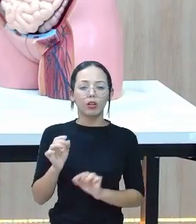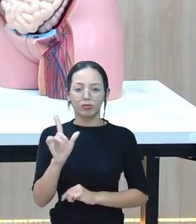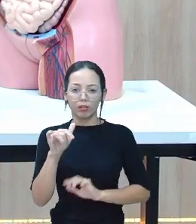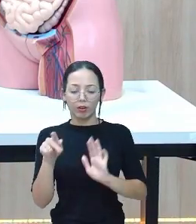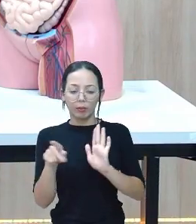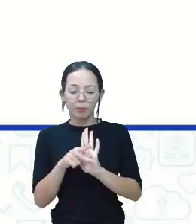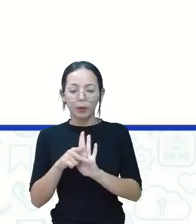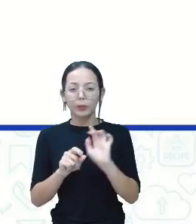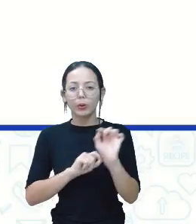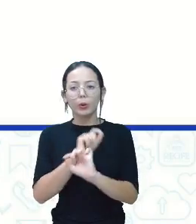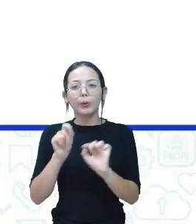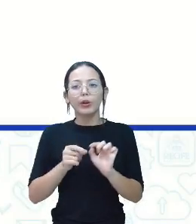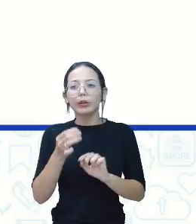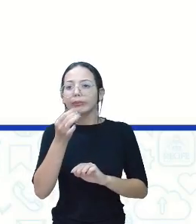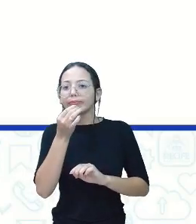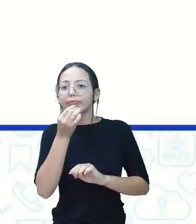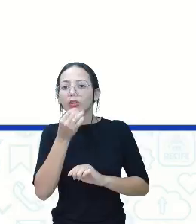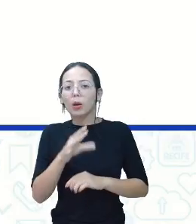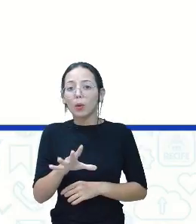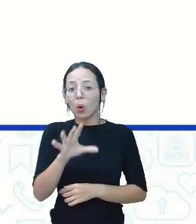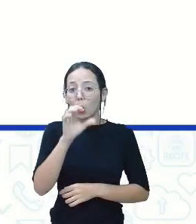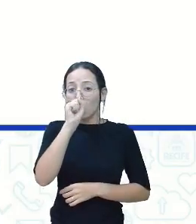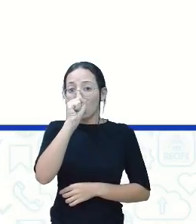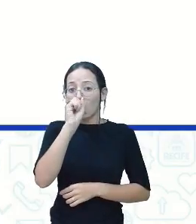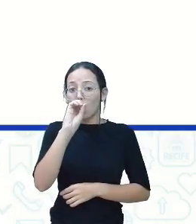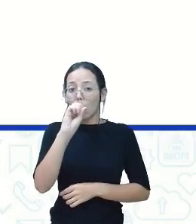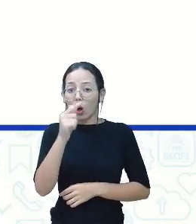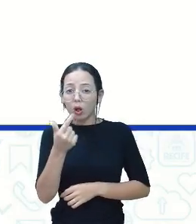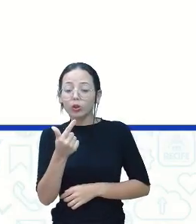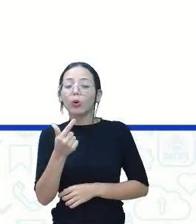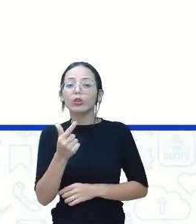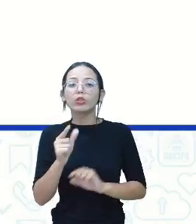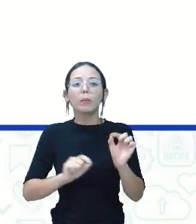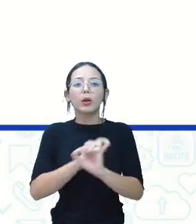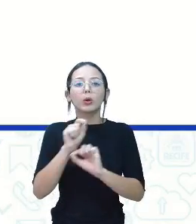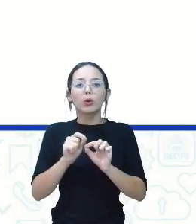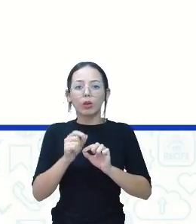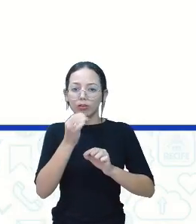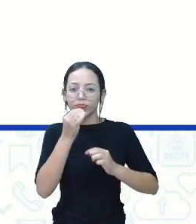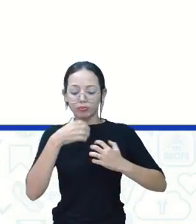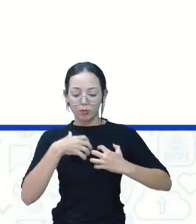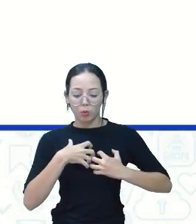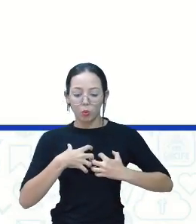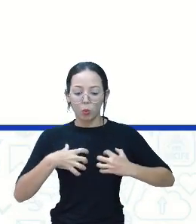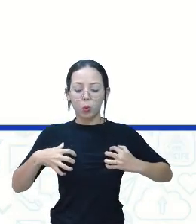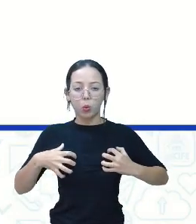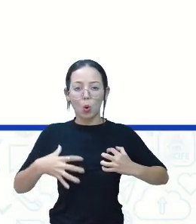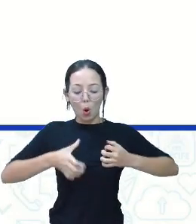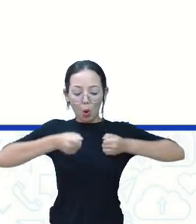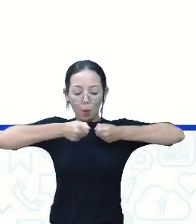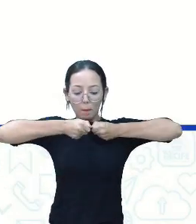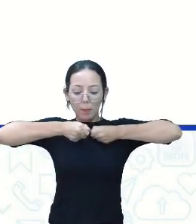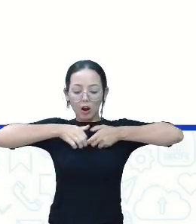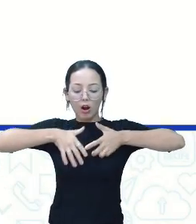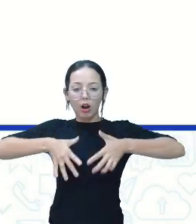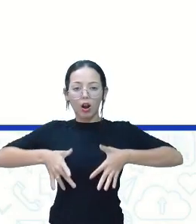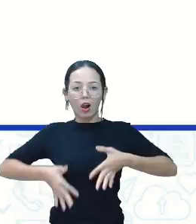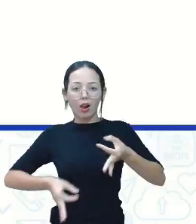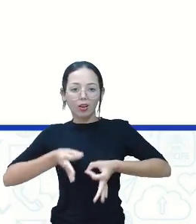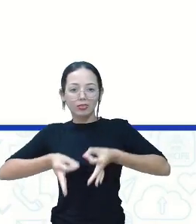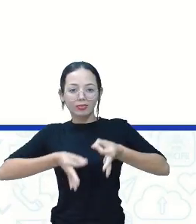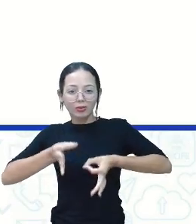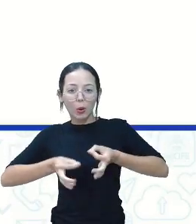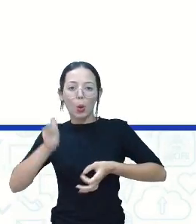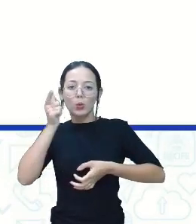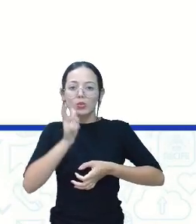pulmonar atua disponibilizando oxigênio para que as células possam realizar seu processo de respiração